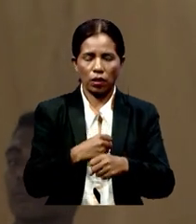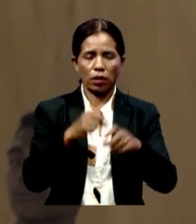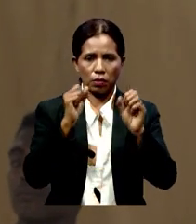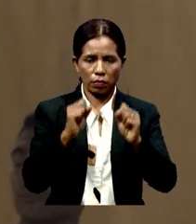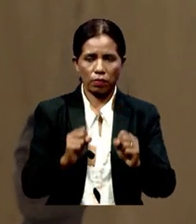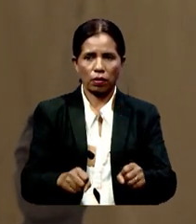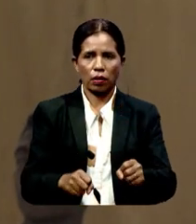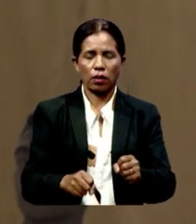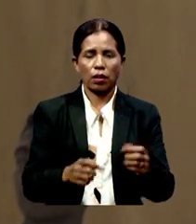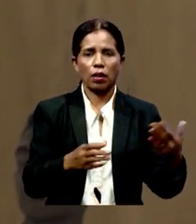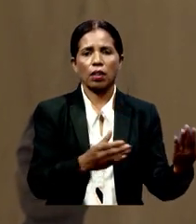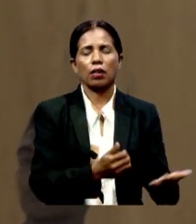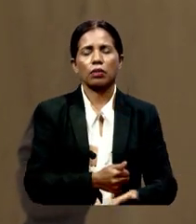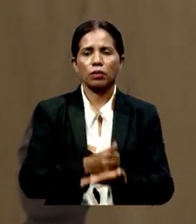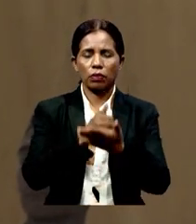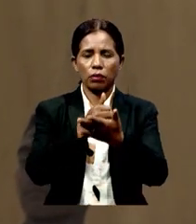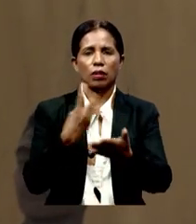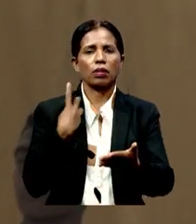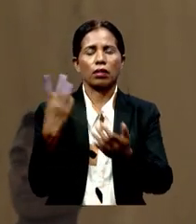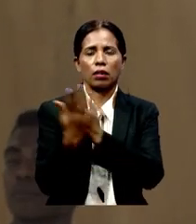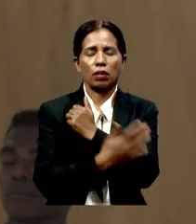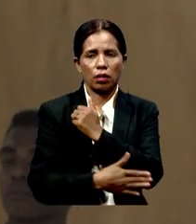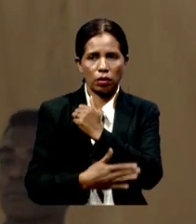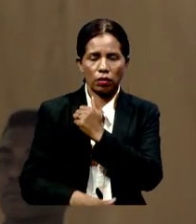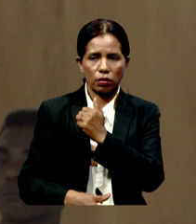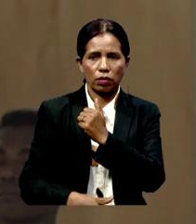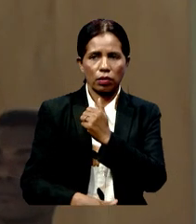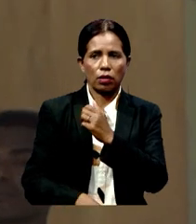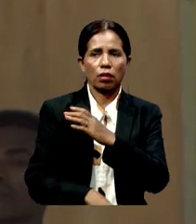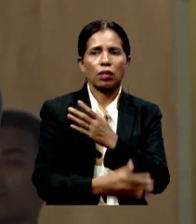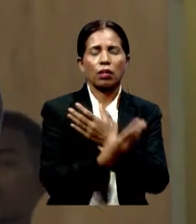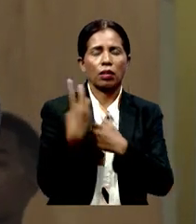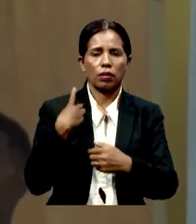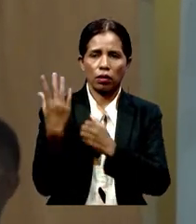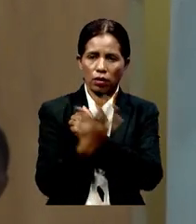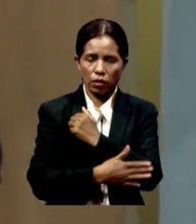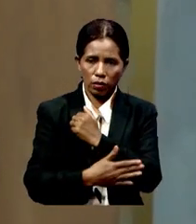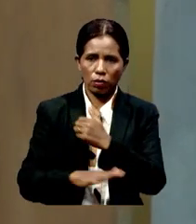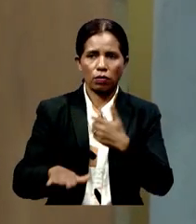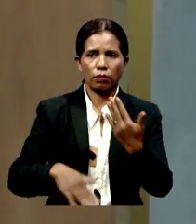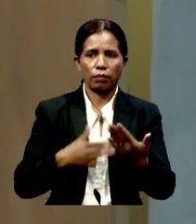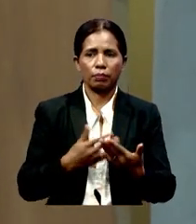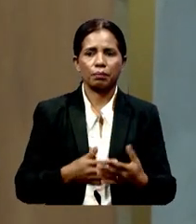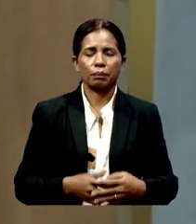bele, liberta itania rai, libertarmos a nossa pátria.